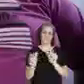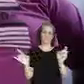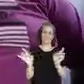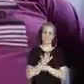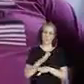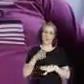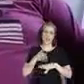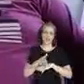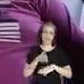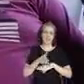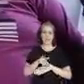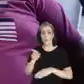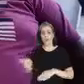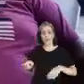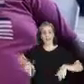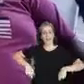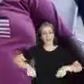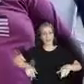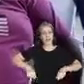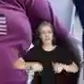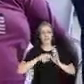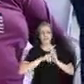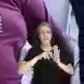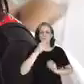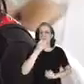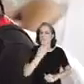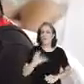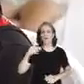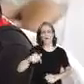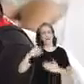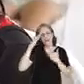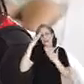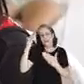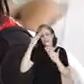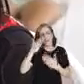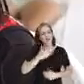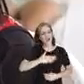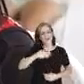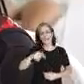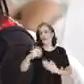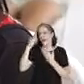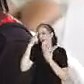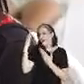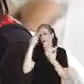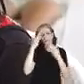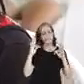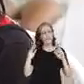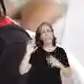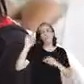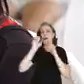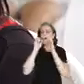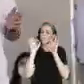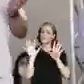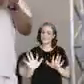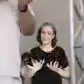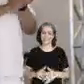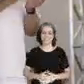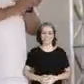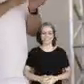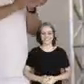cadeirante. Eu achei muito bom aqui e eu agradeço muito e gosto muito daqui. Agradeço a todos e que Deus abençoe.